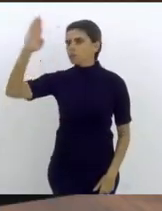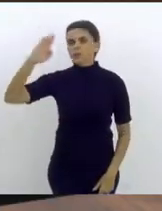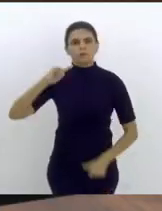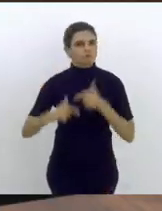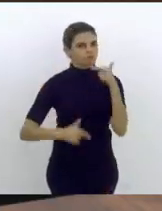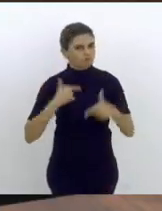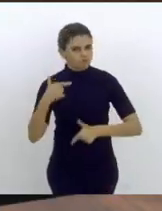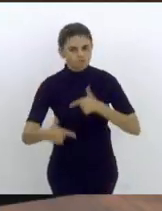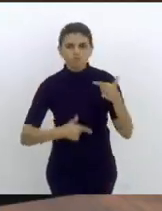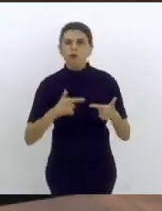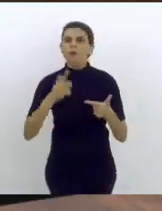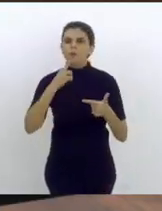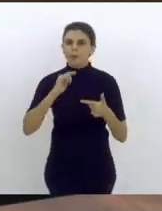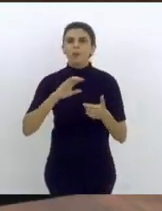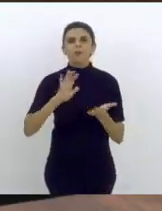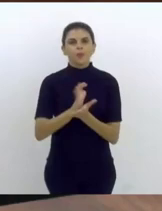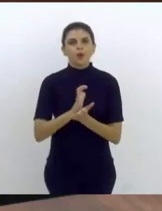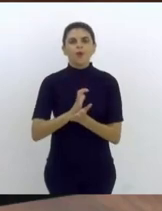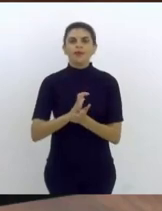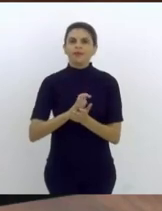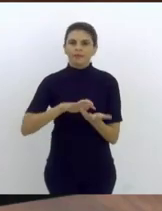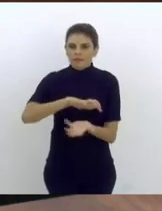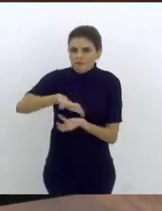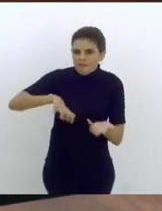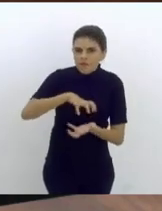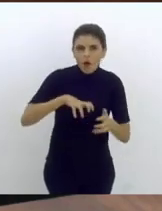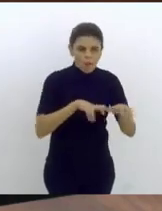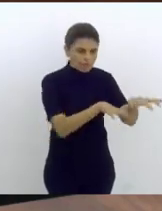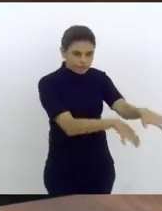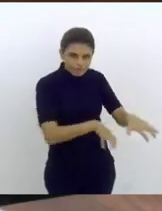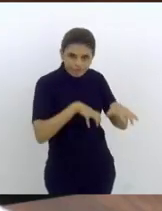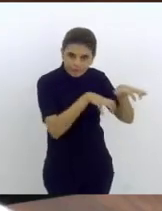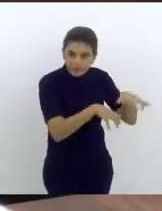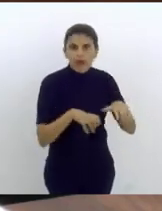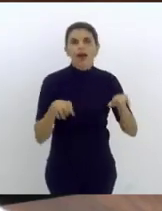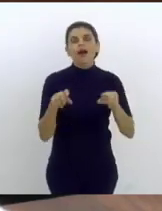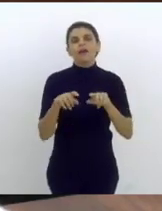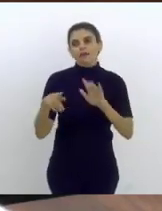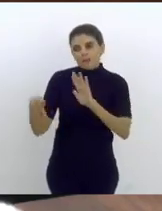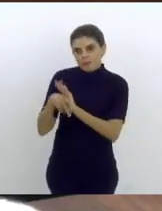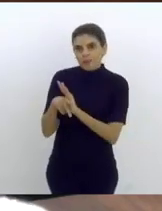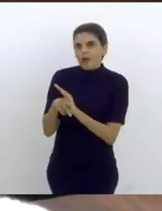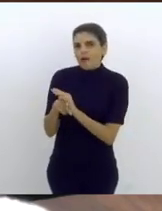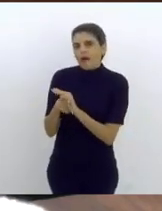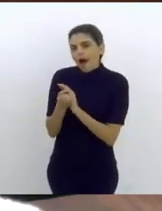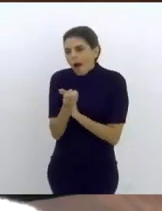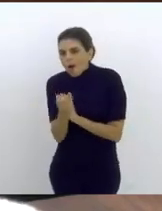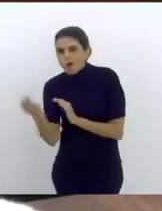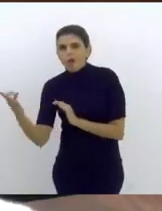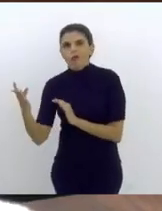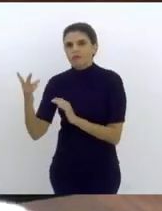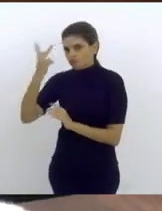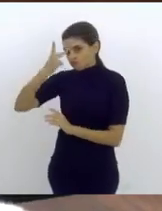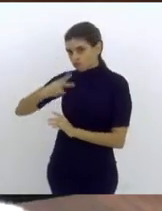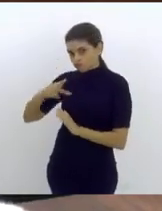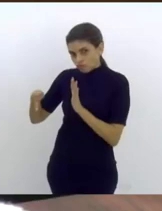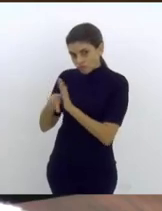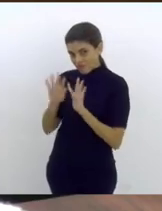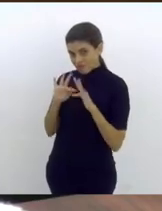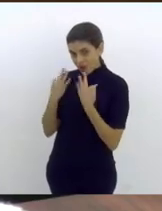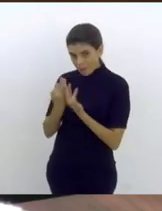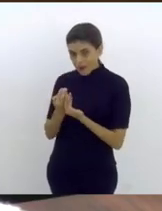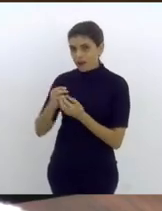luta pela reforma agrária pela possibilidade dos pequenos e agricultores e agricultores familiares